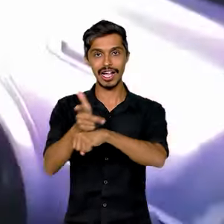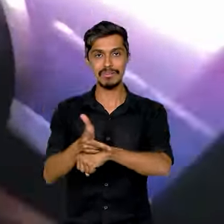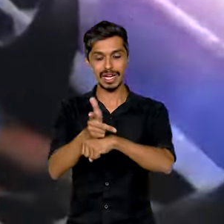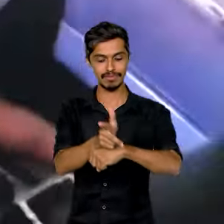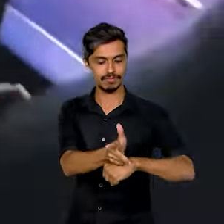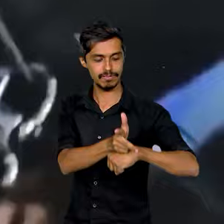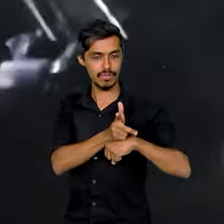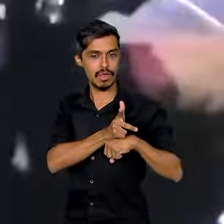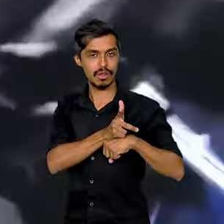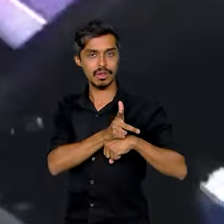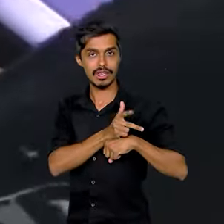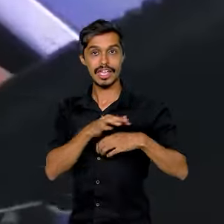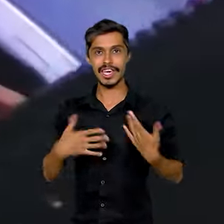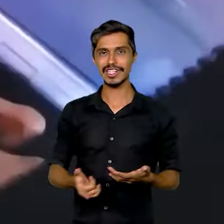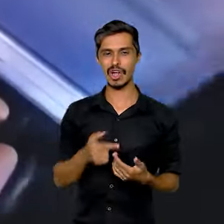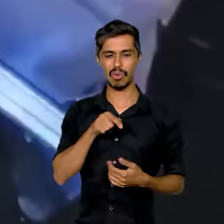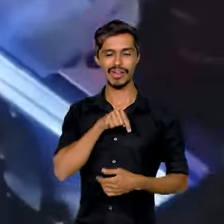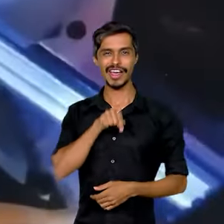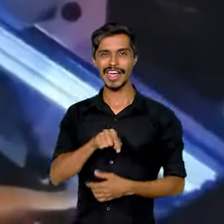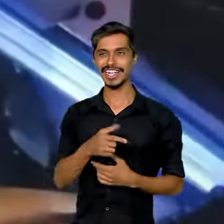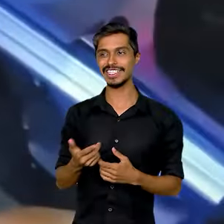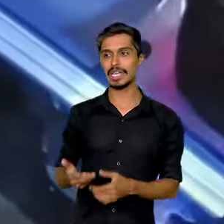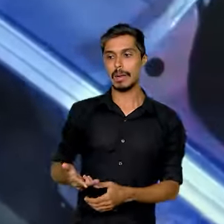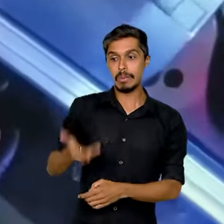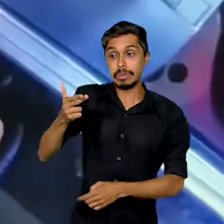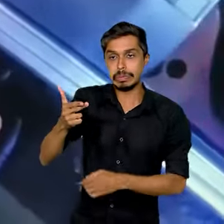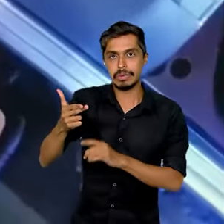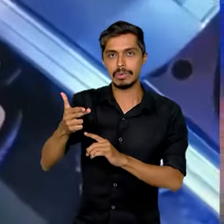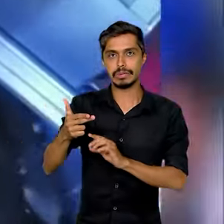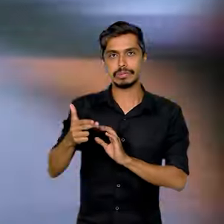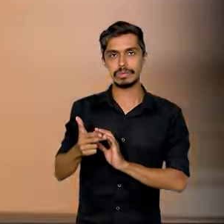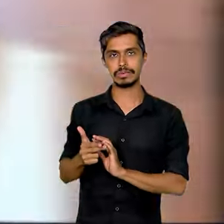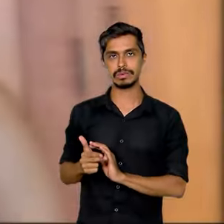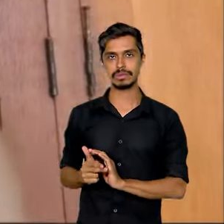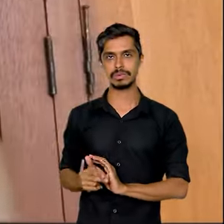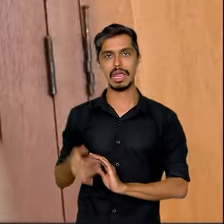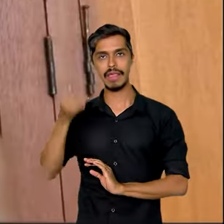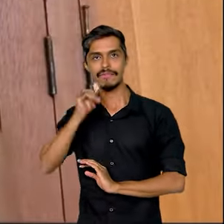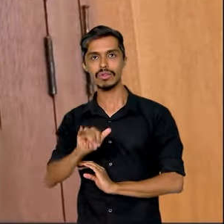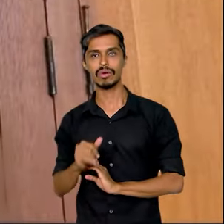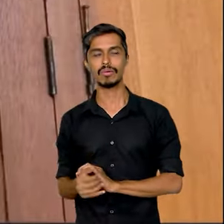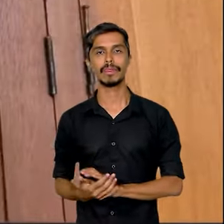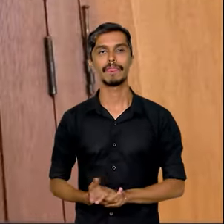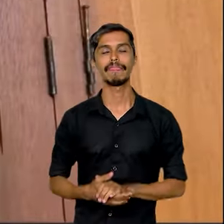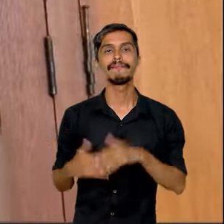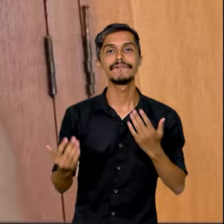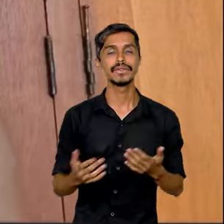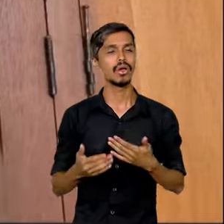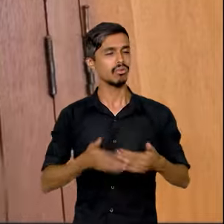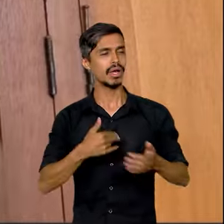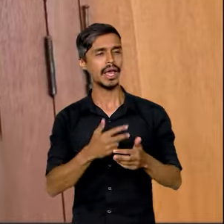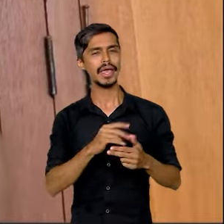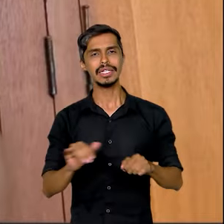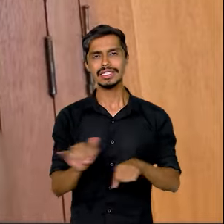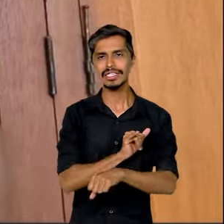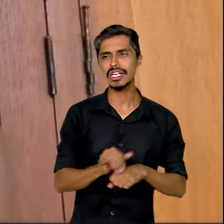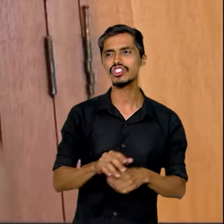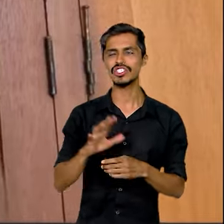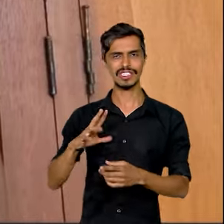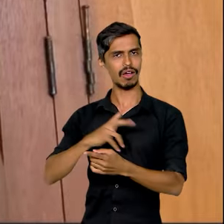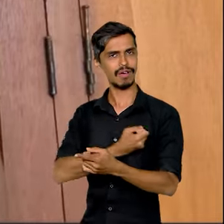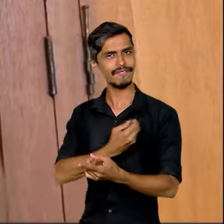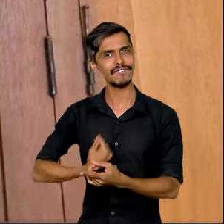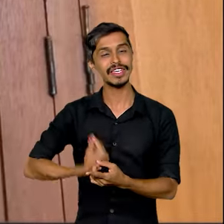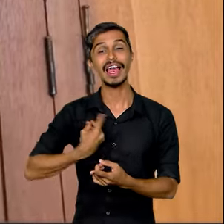uniforme, o dedo no gatilho se acalmou. Qualquer coisa que salve vida é fundamental, é